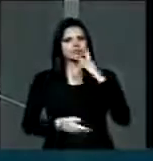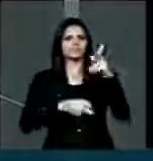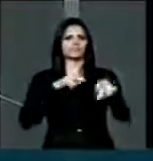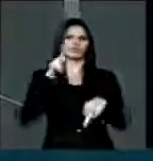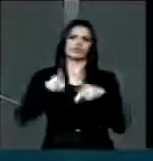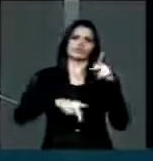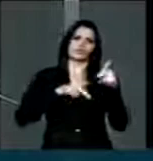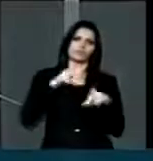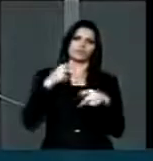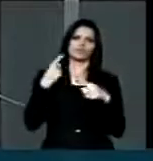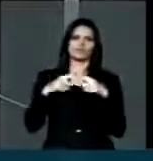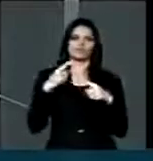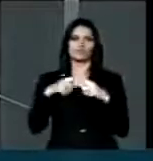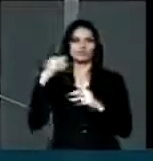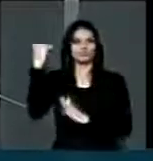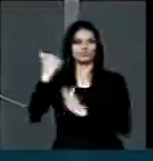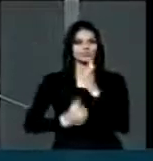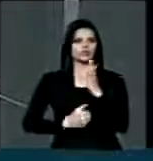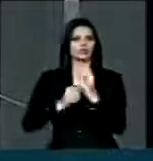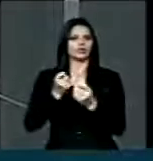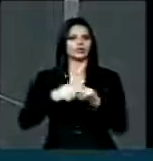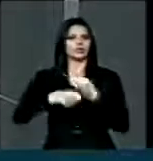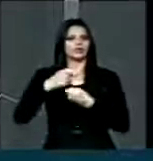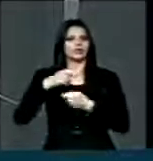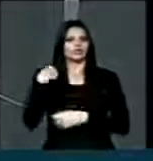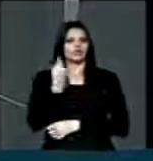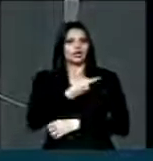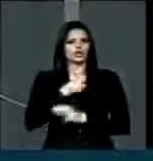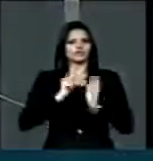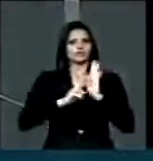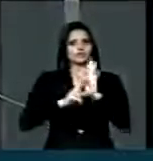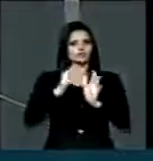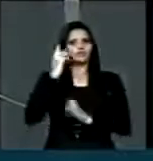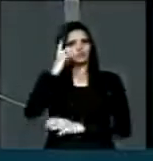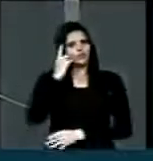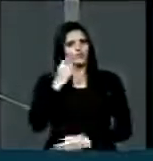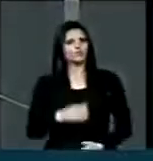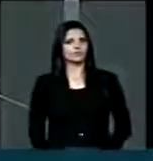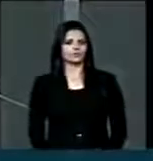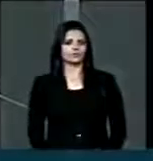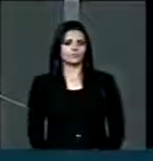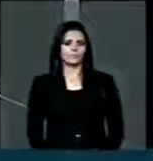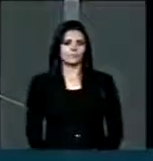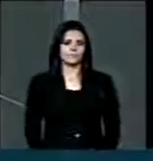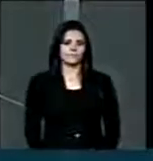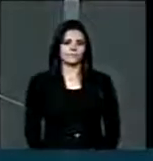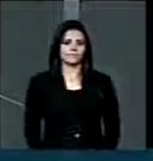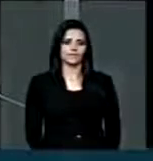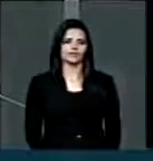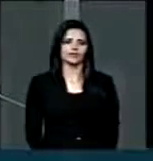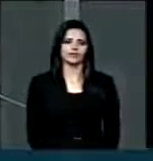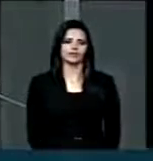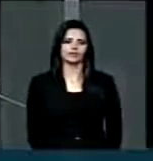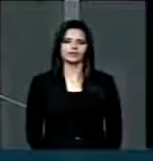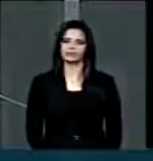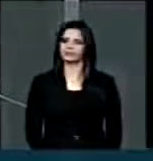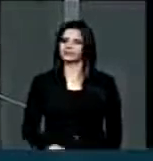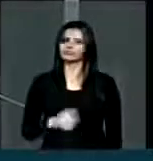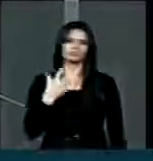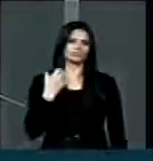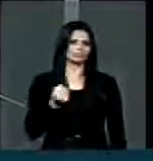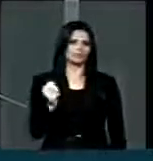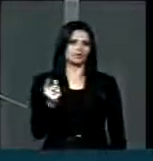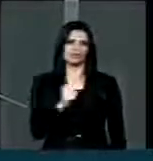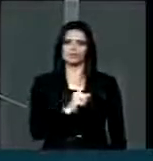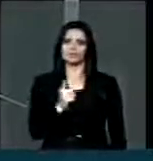povo brasileiro através dos seus representantes aqui nesta Casa do Congresso Nacional. Não vou